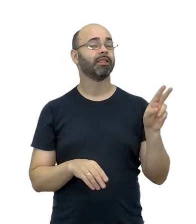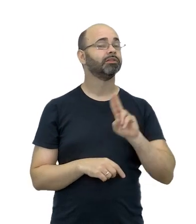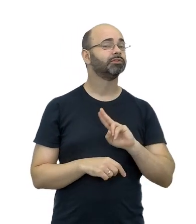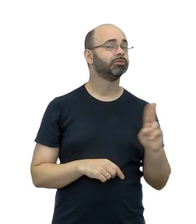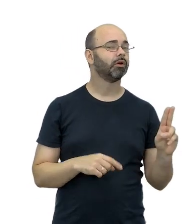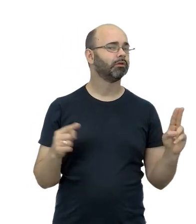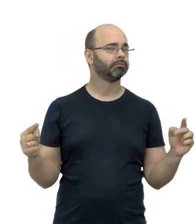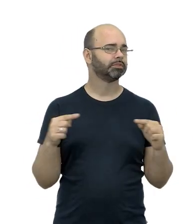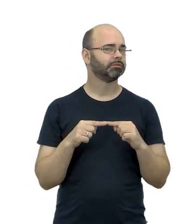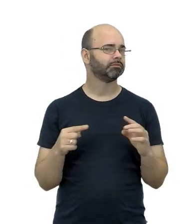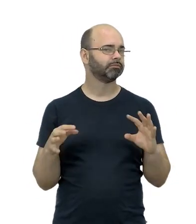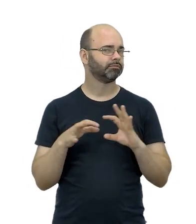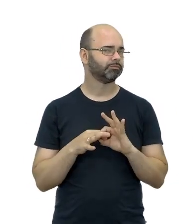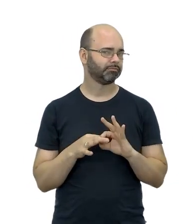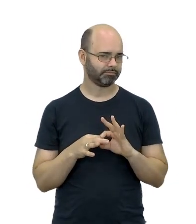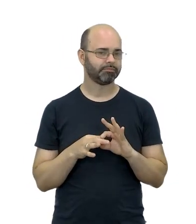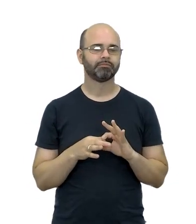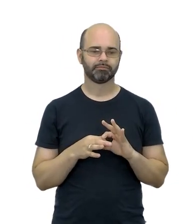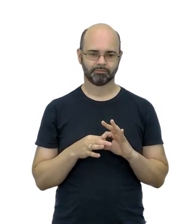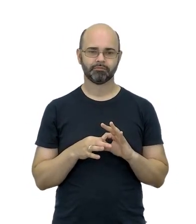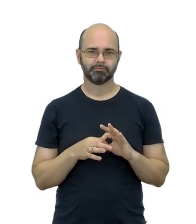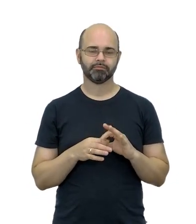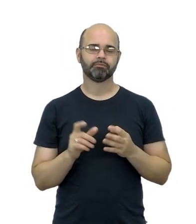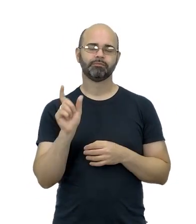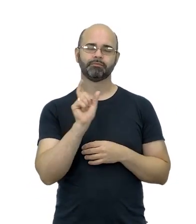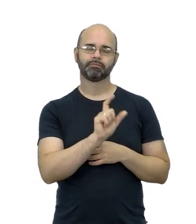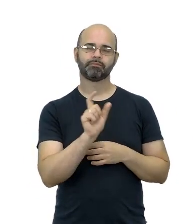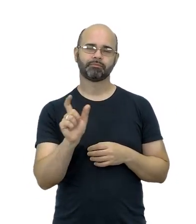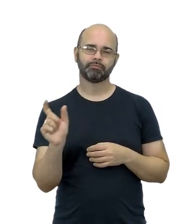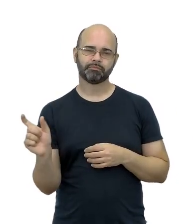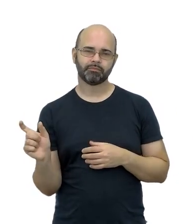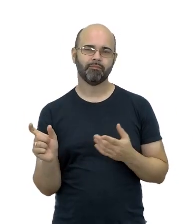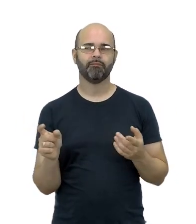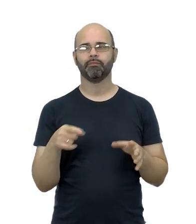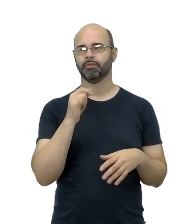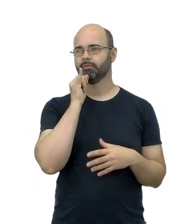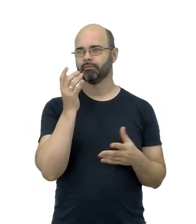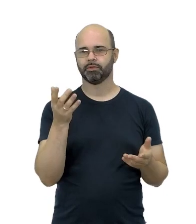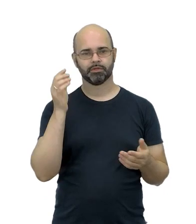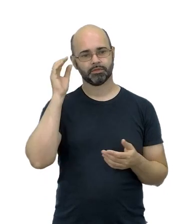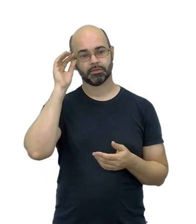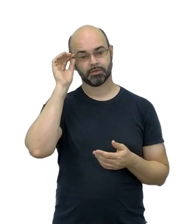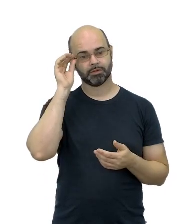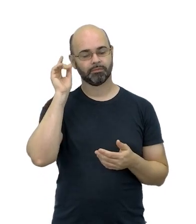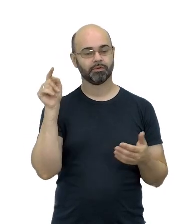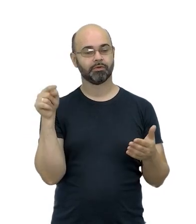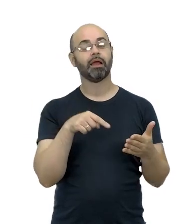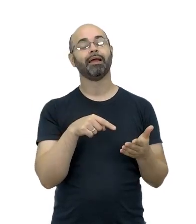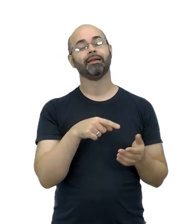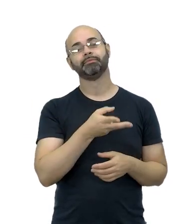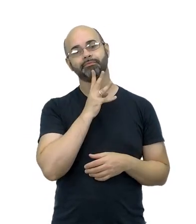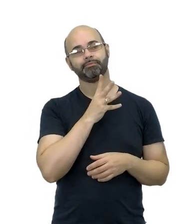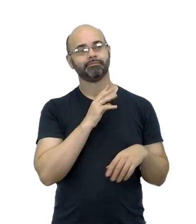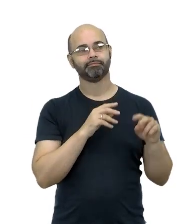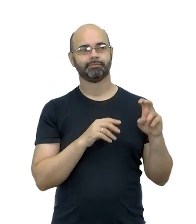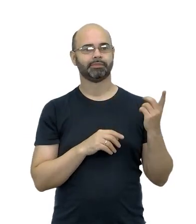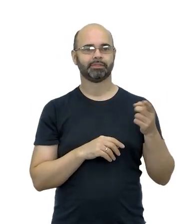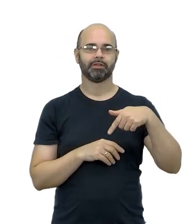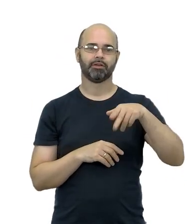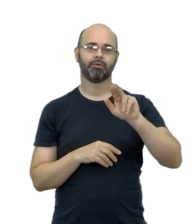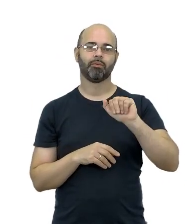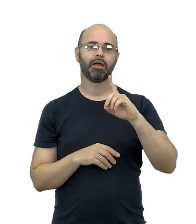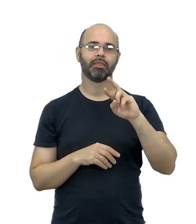seja, trazendo ali elementos do seu vocabulário, né, como, por exemplo, esse aqui é um